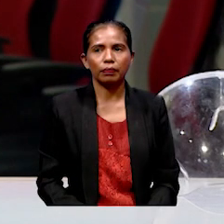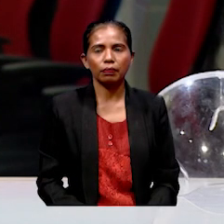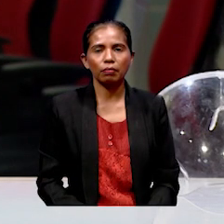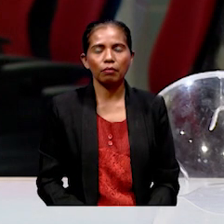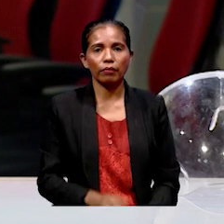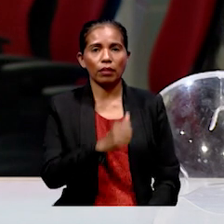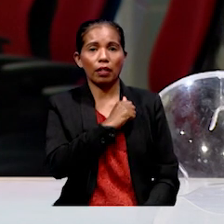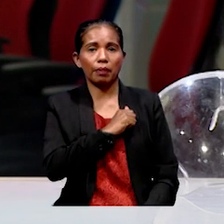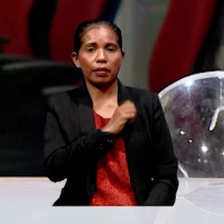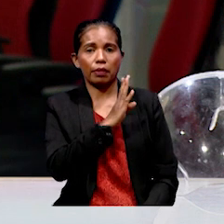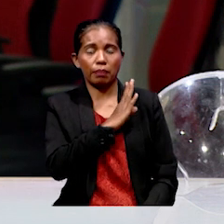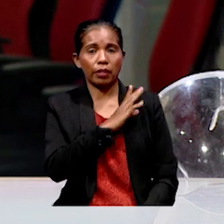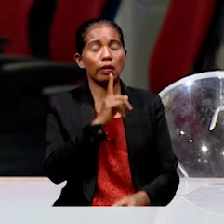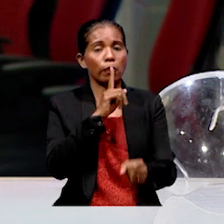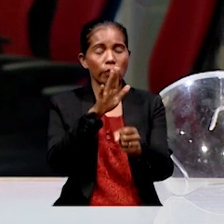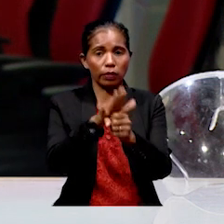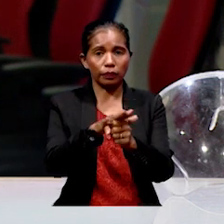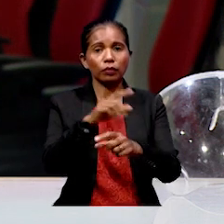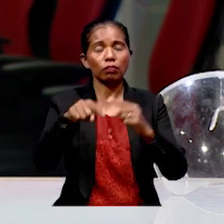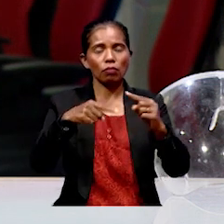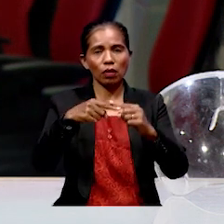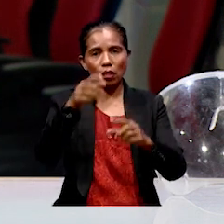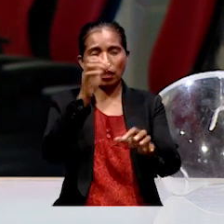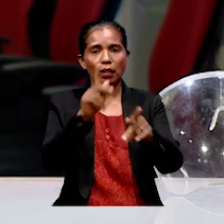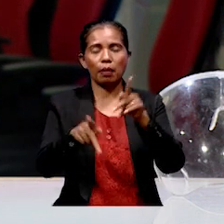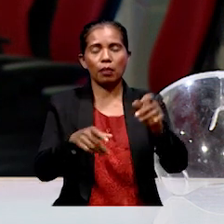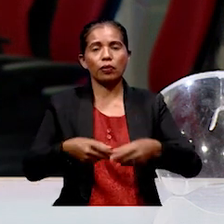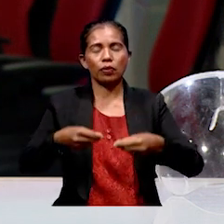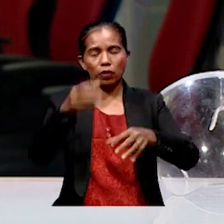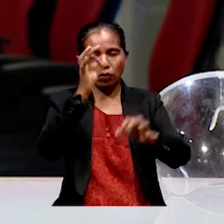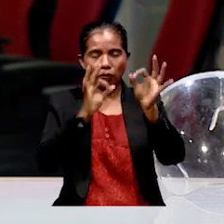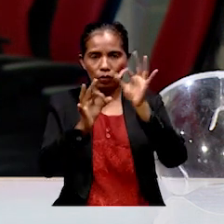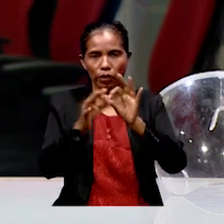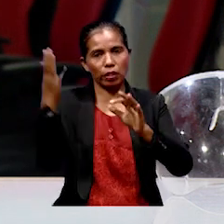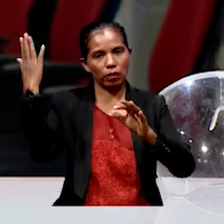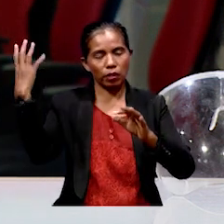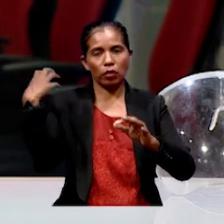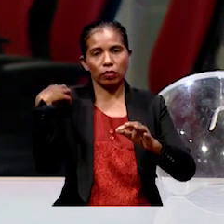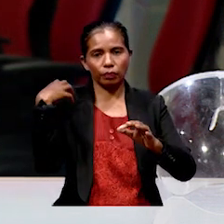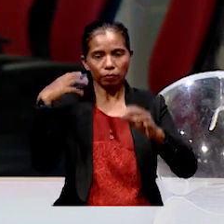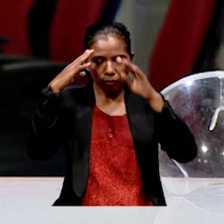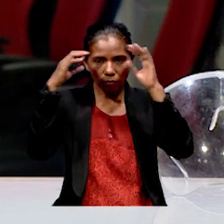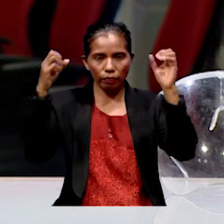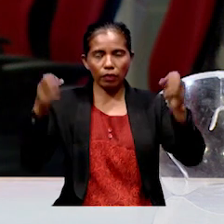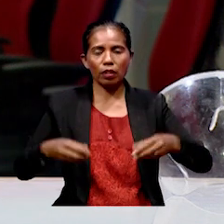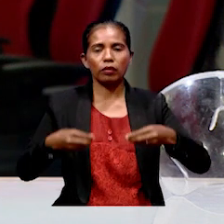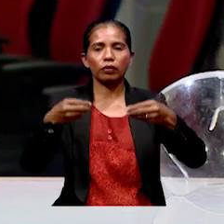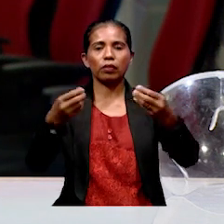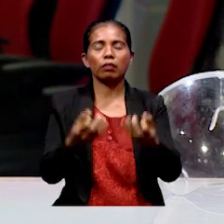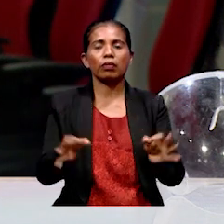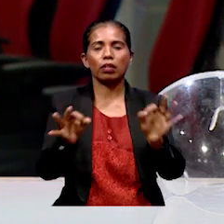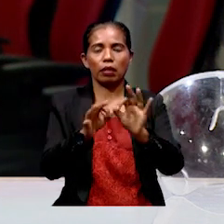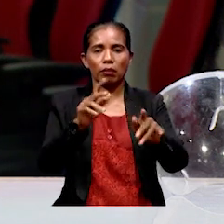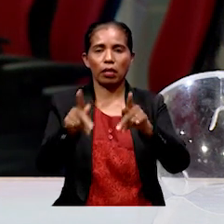Armanda Berta promete ben hira povu fo fierbania, turiha aitara claran, se fo prioridadis setor produttivo